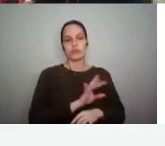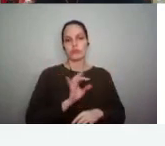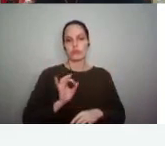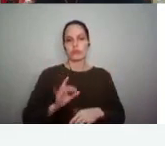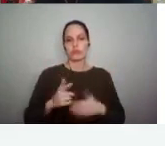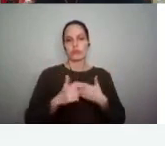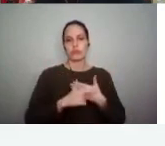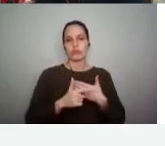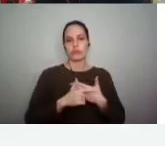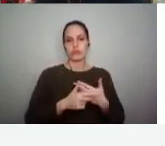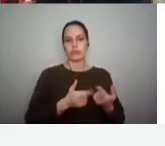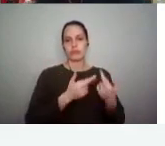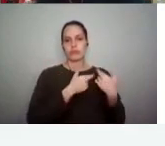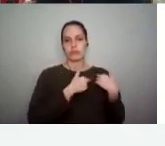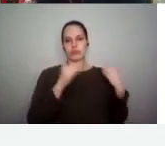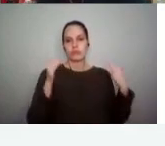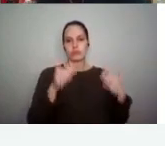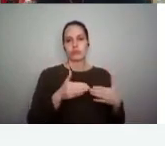passar.